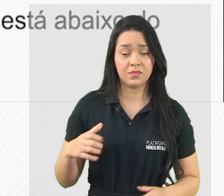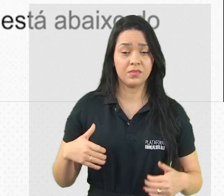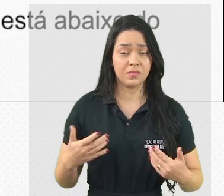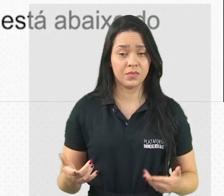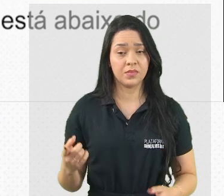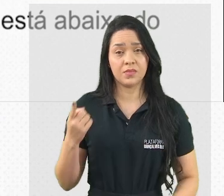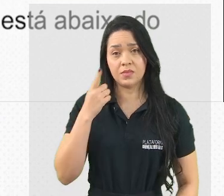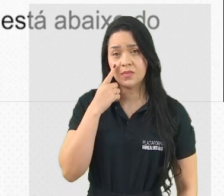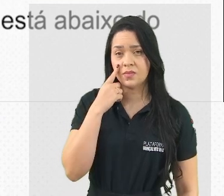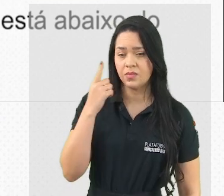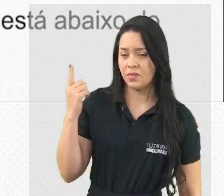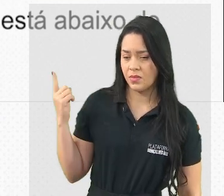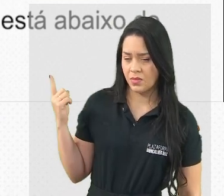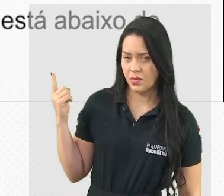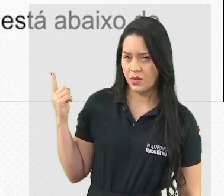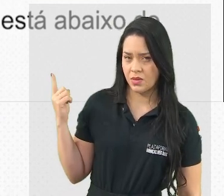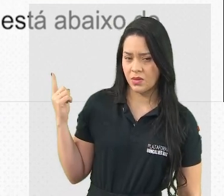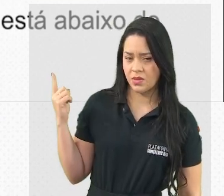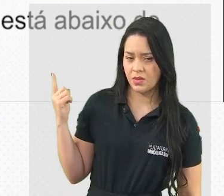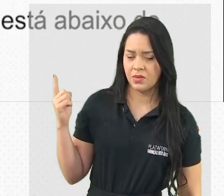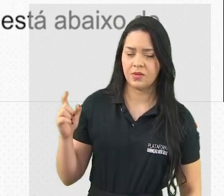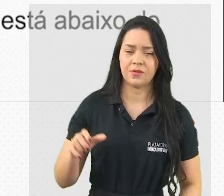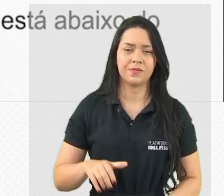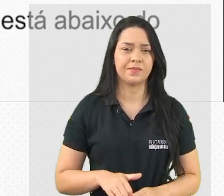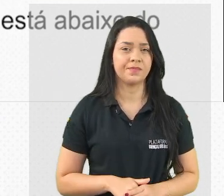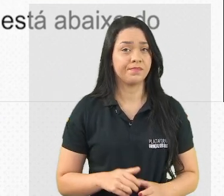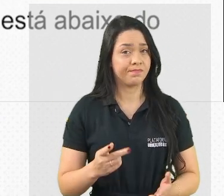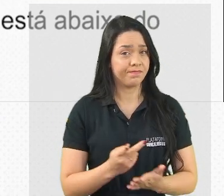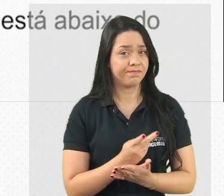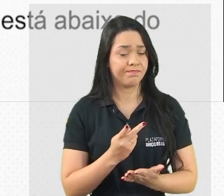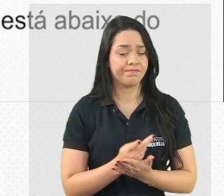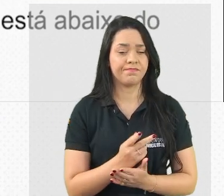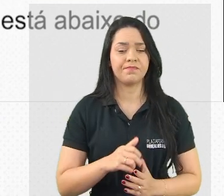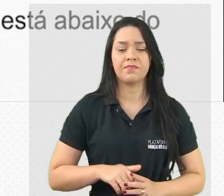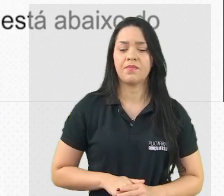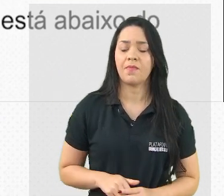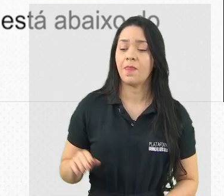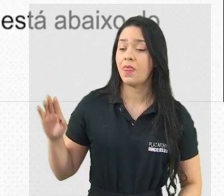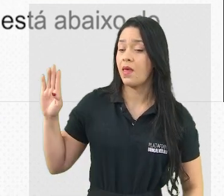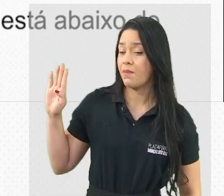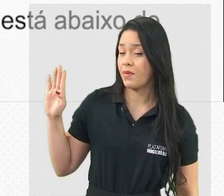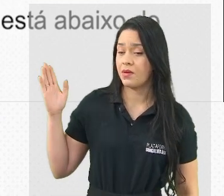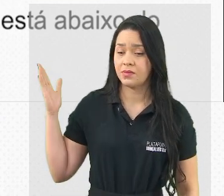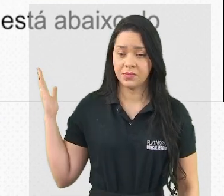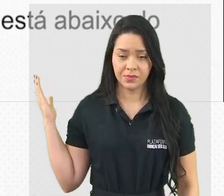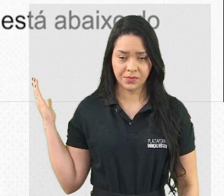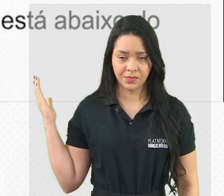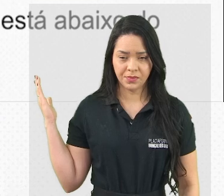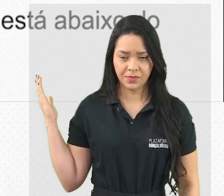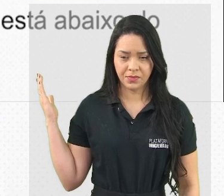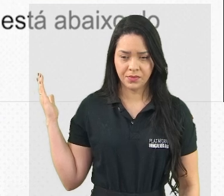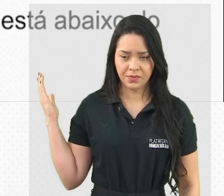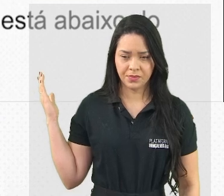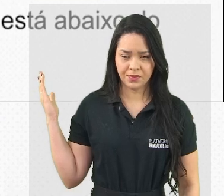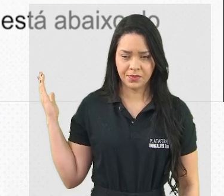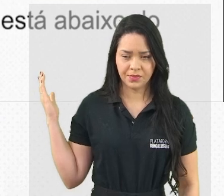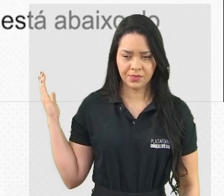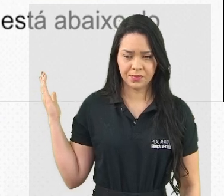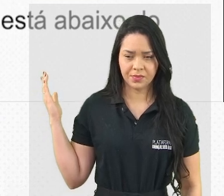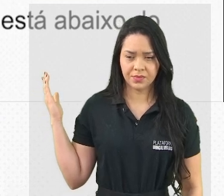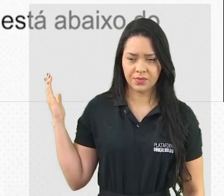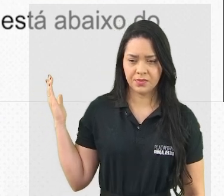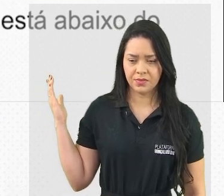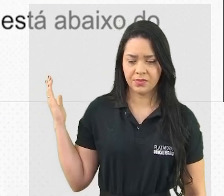bem aqui torna essa afirmativa errada. A anorexia nervosa envolve perda de peso